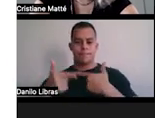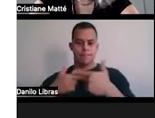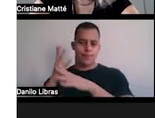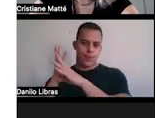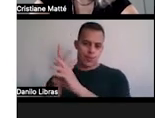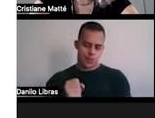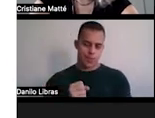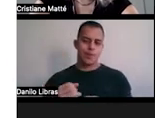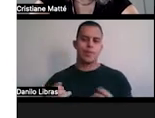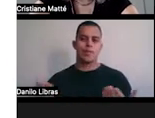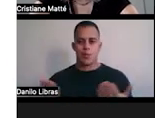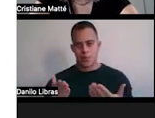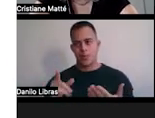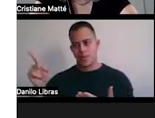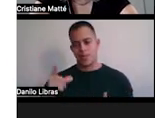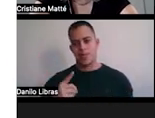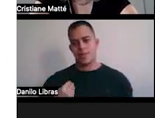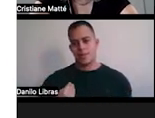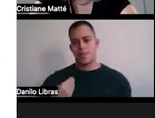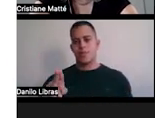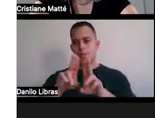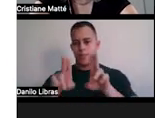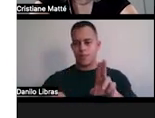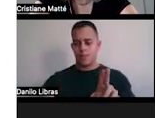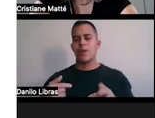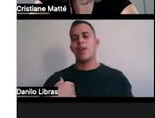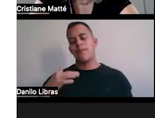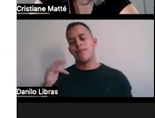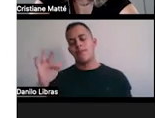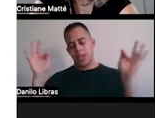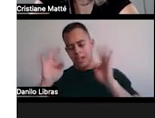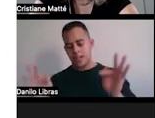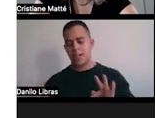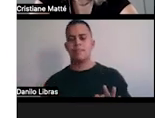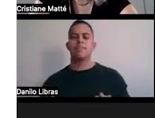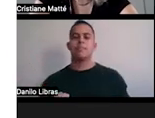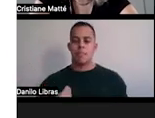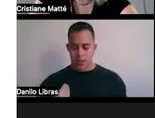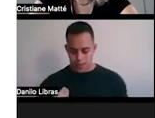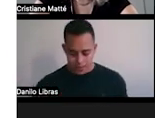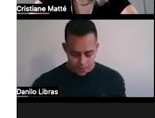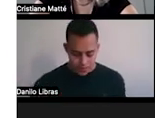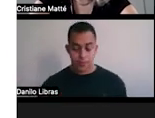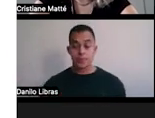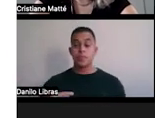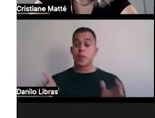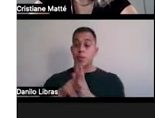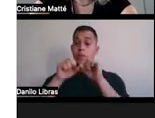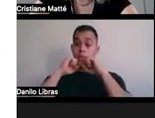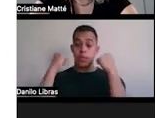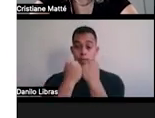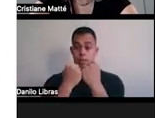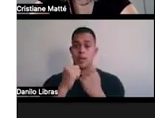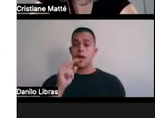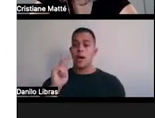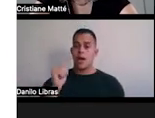Hoje, então, na UFRJ, eu realmente fico muito feliz de estar aqui participando do seminário, da série de seminários de vocês, e fiquem à vontade, então,